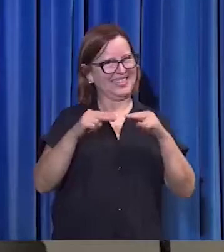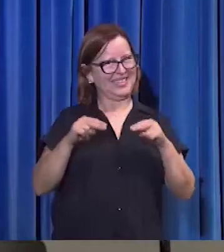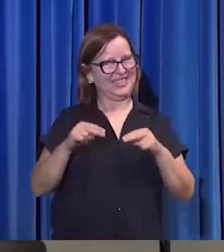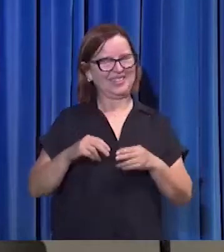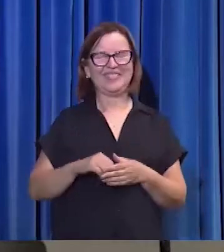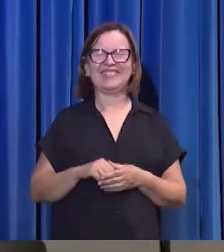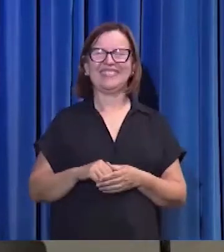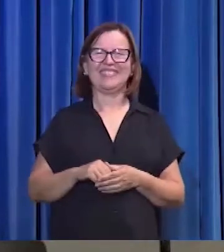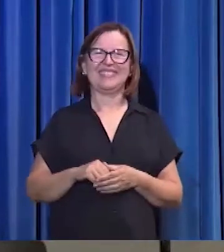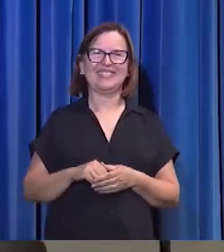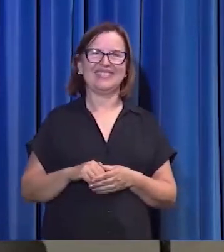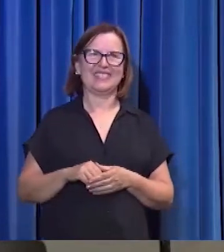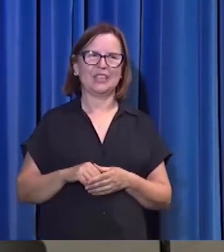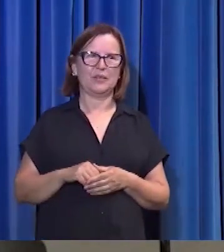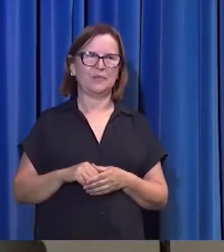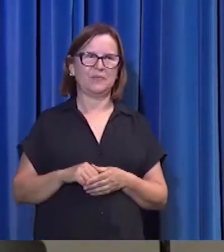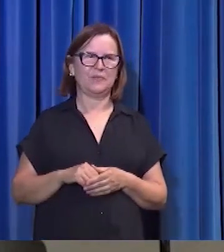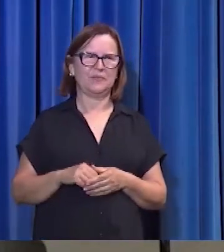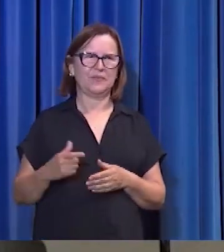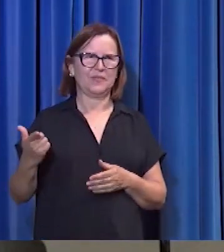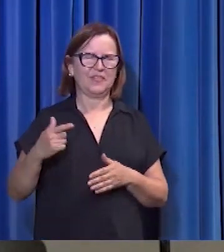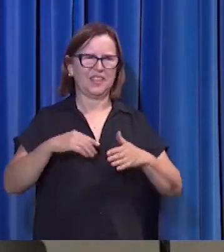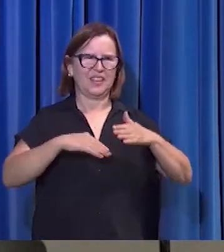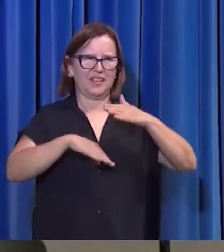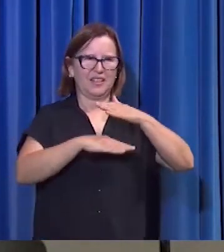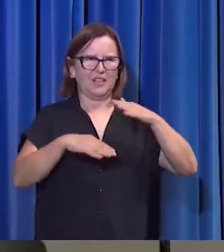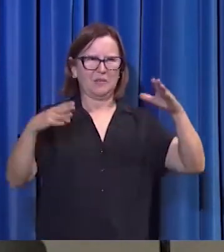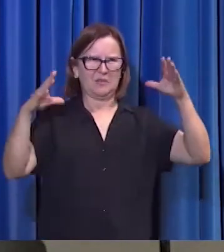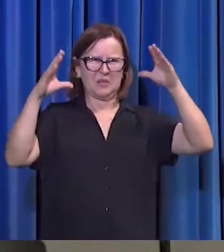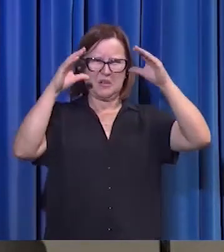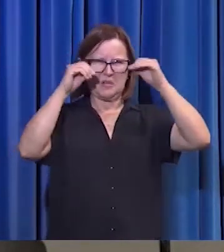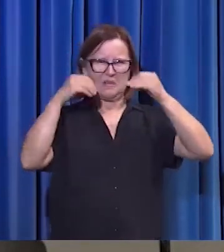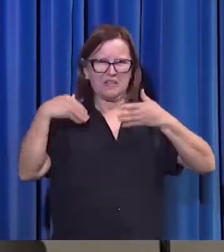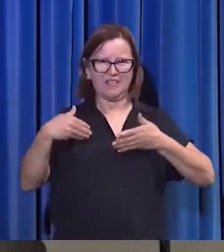Vindo sombras escuras nos caminhos